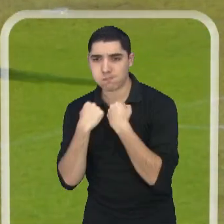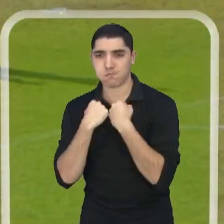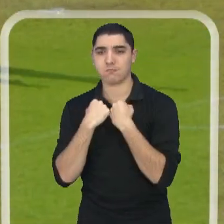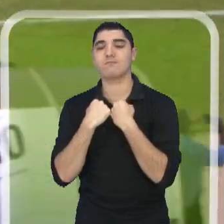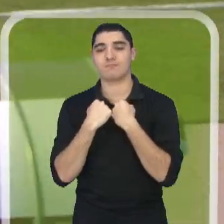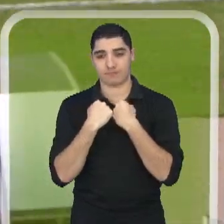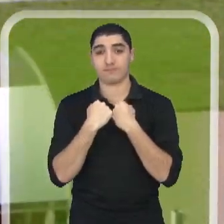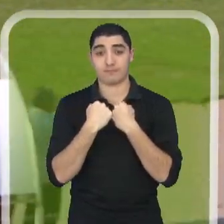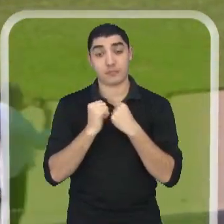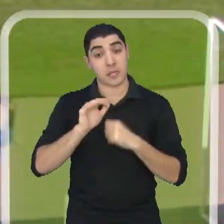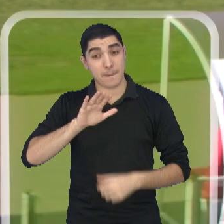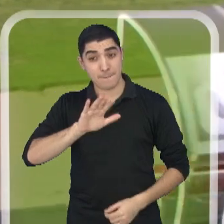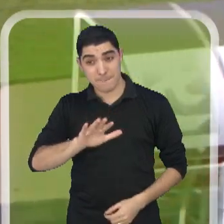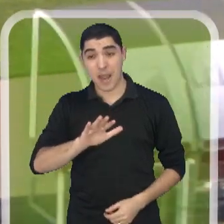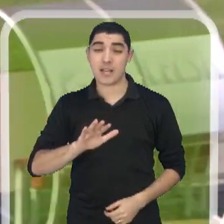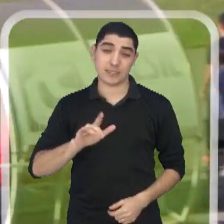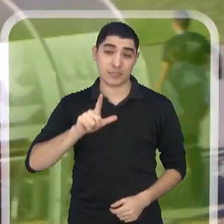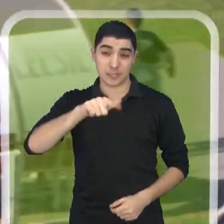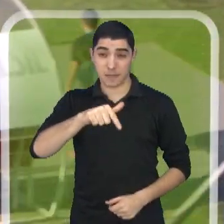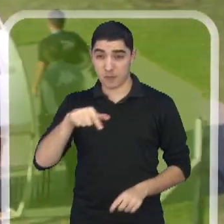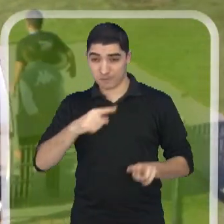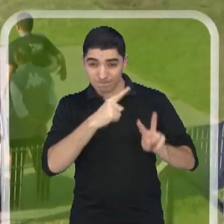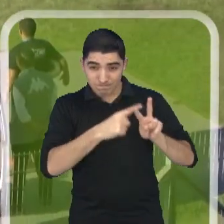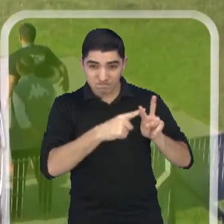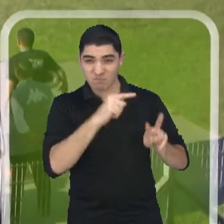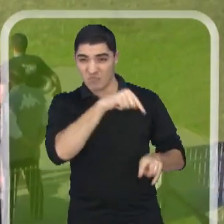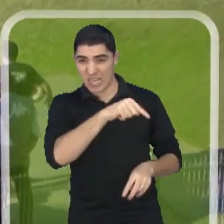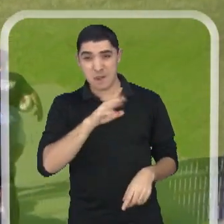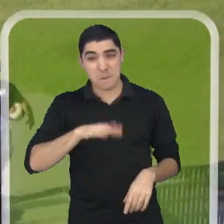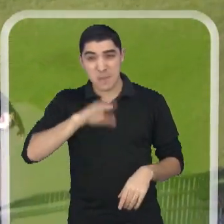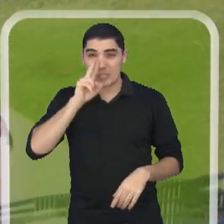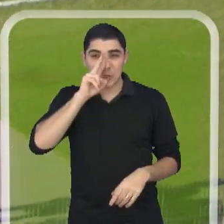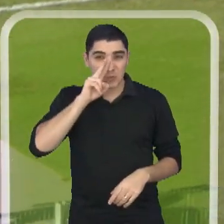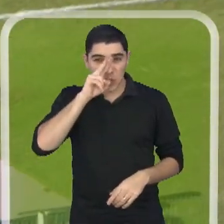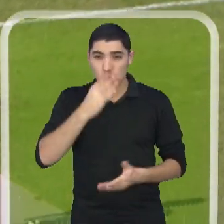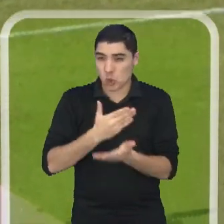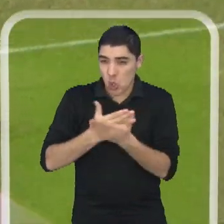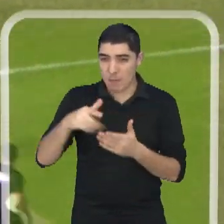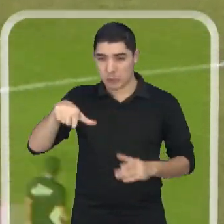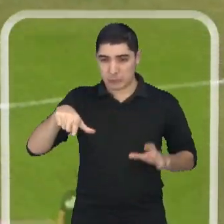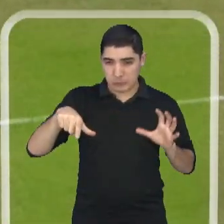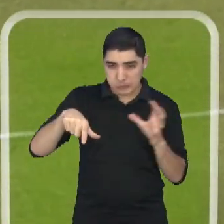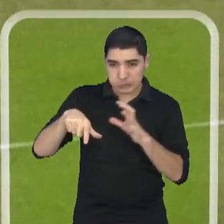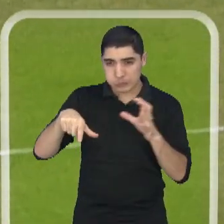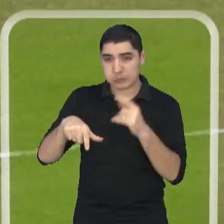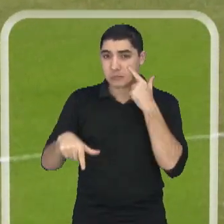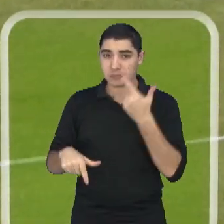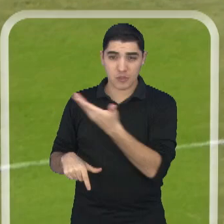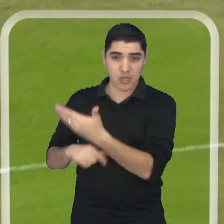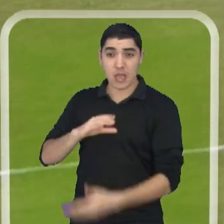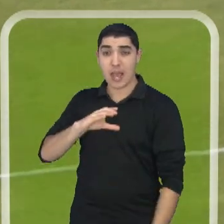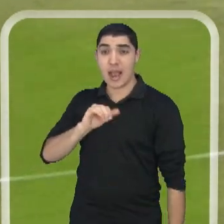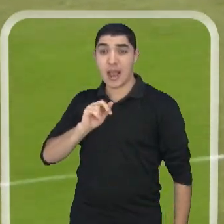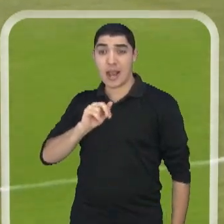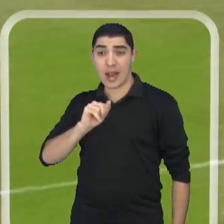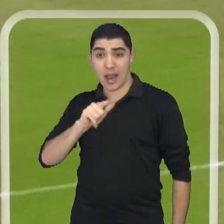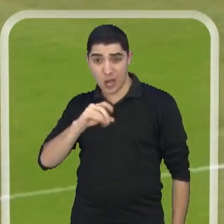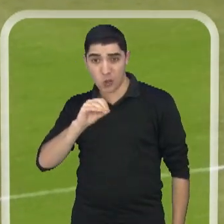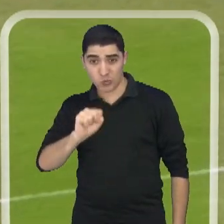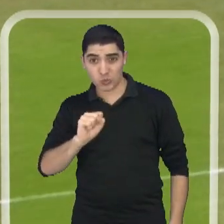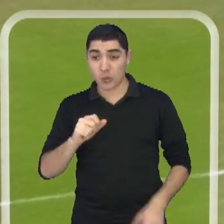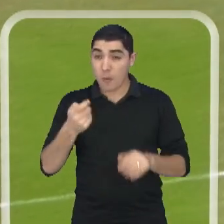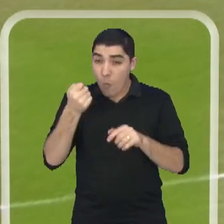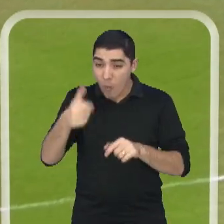gol. Mas os lances de perigo eram mesmo do Capivariano, como em mais um chute do Carlos Eduardo, que passou perto da